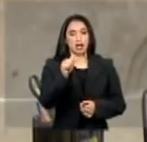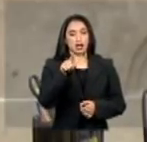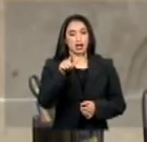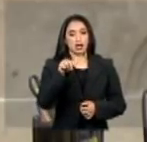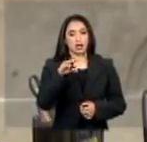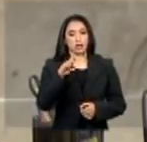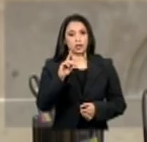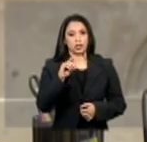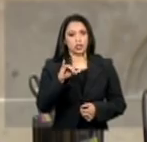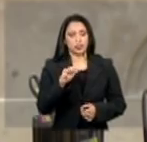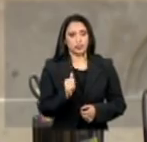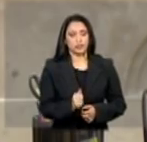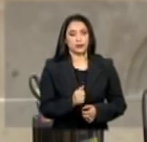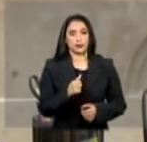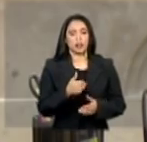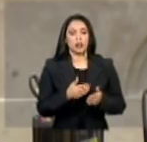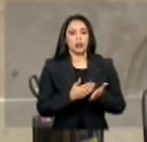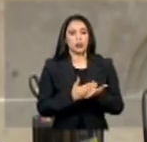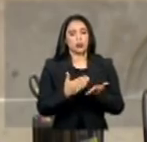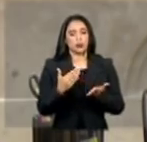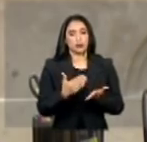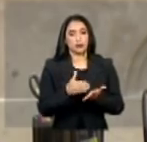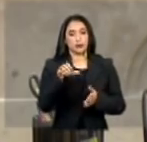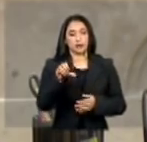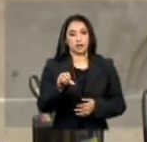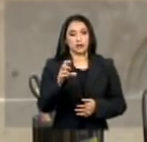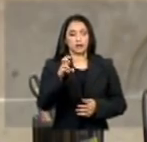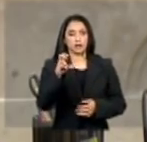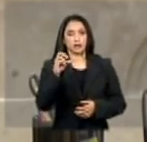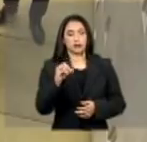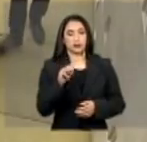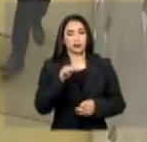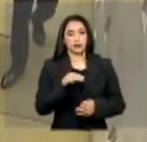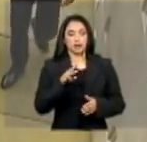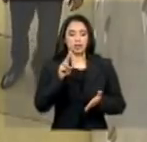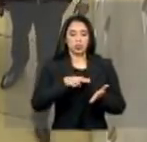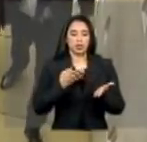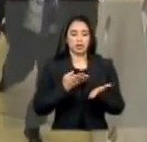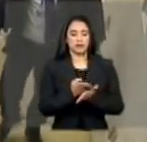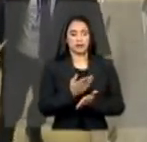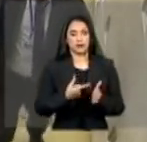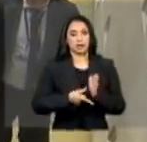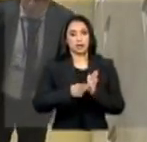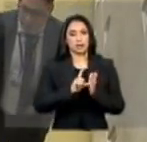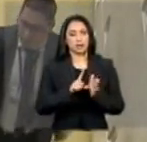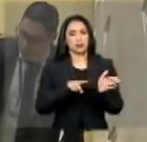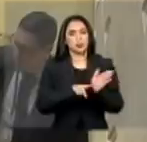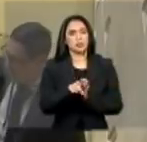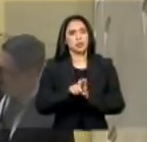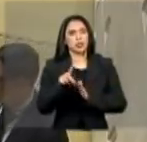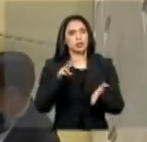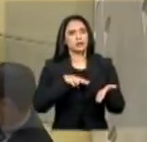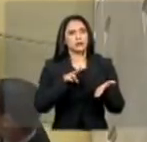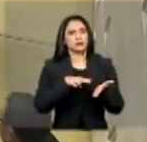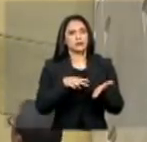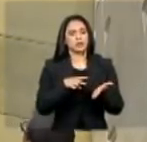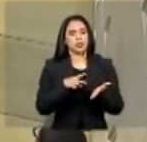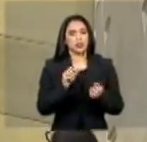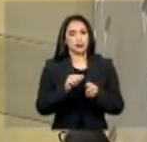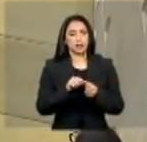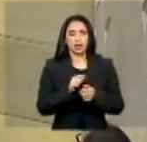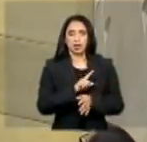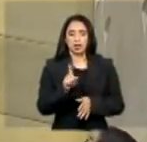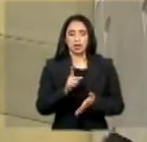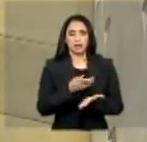às 9 horas e 50 minutos sendo lido em aprovar a ata da sessão anterior pergunta se há alguma observação a ser feita não havendo